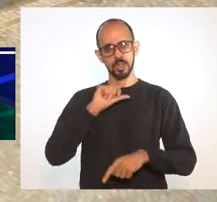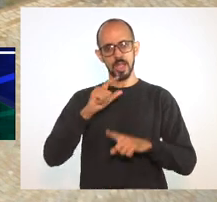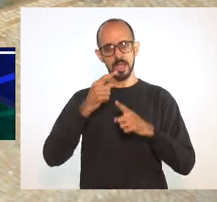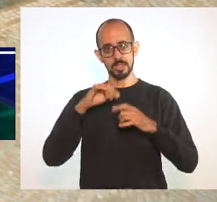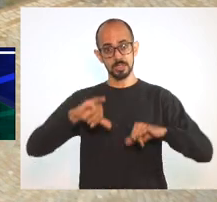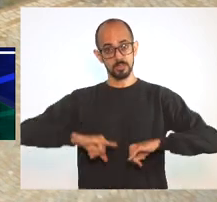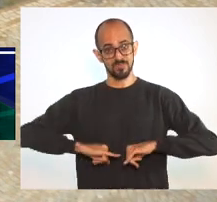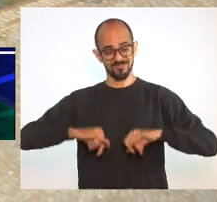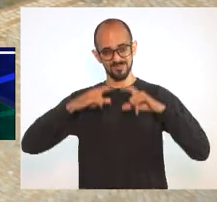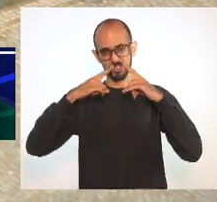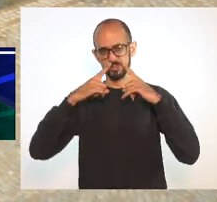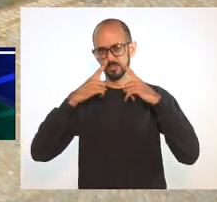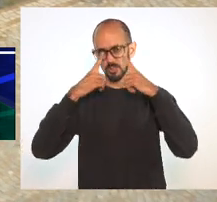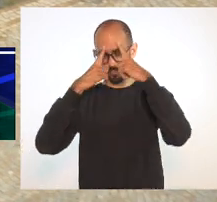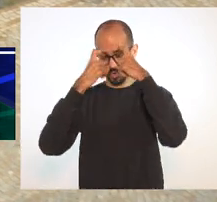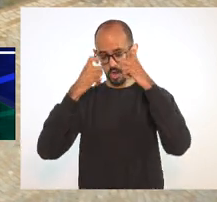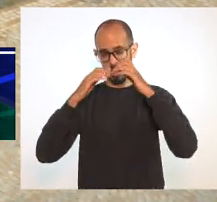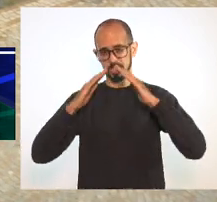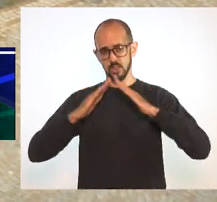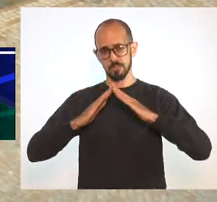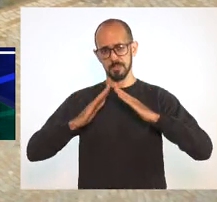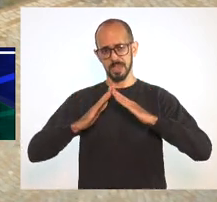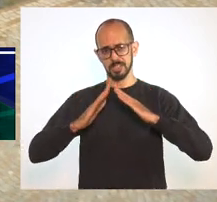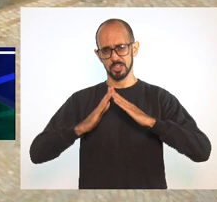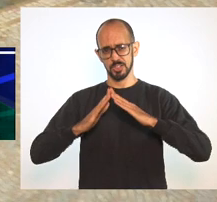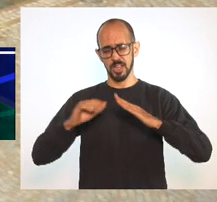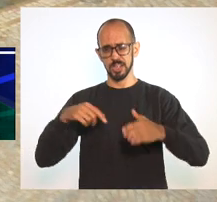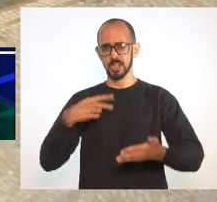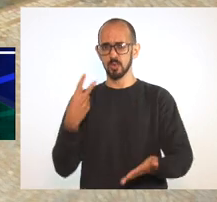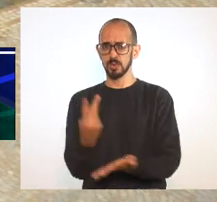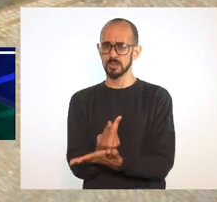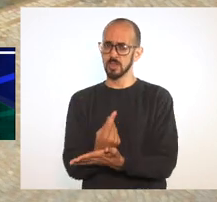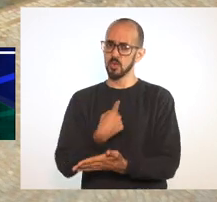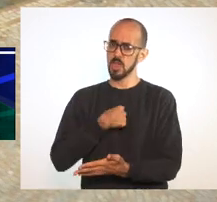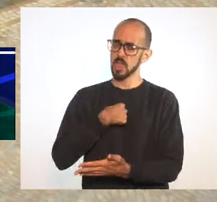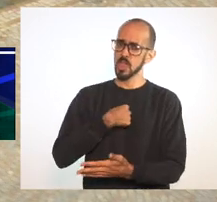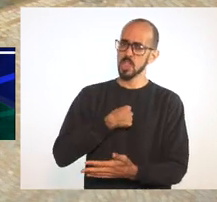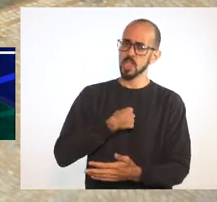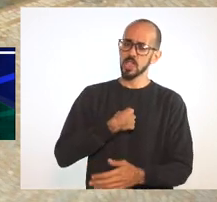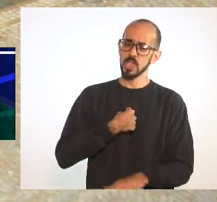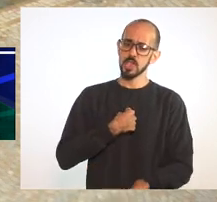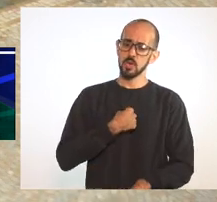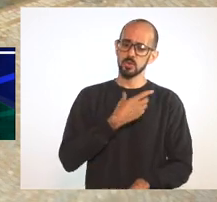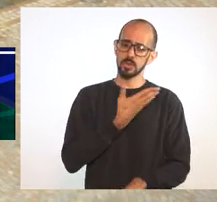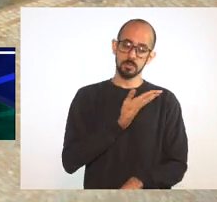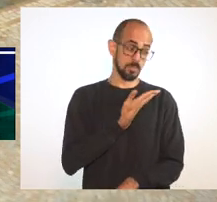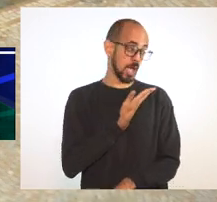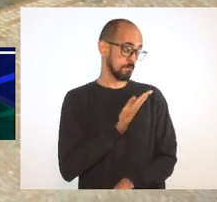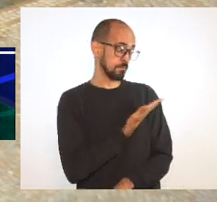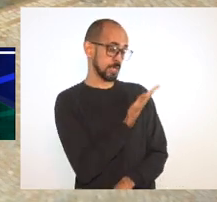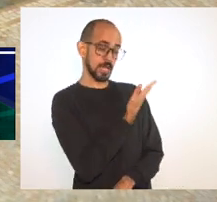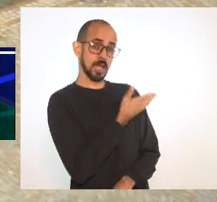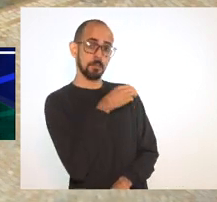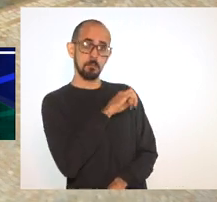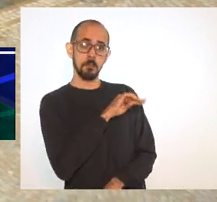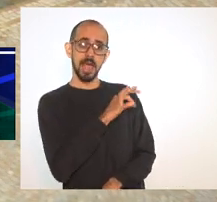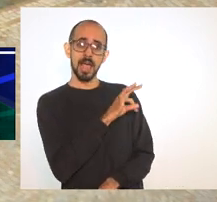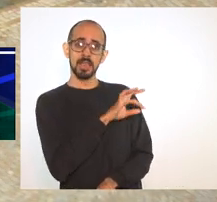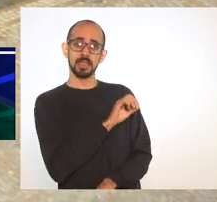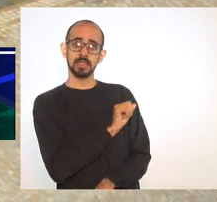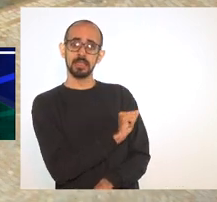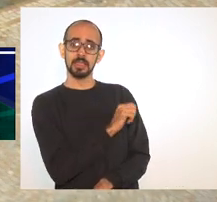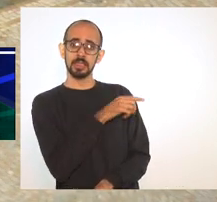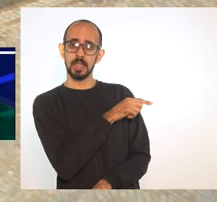violência doméstica. E com isso, eu contei muito com a minha nobre amiga, deputada Marta Rocha, na